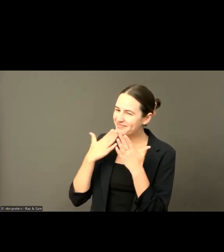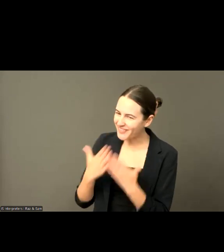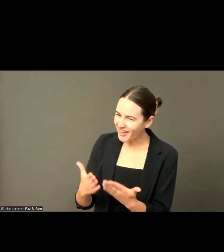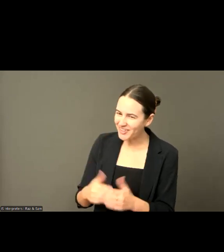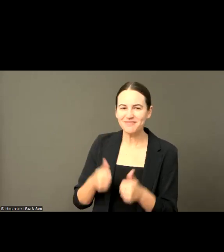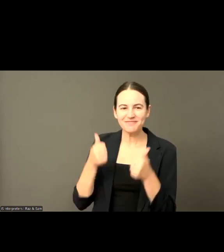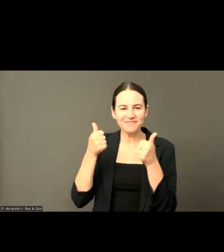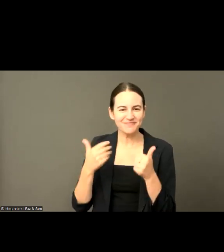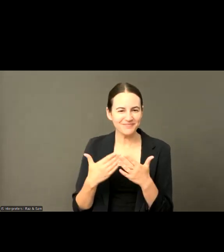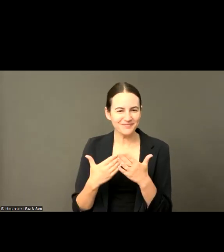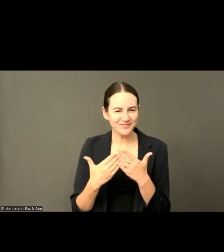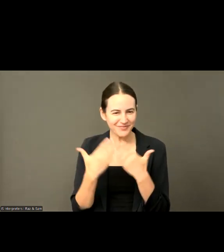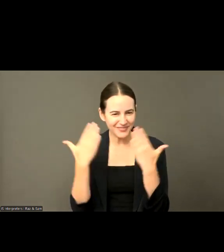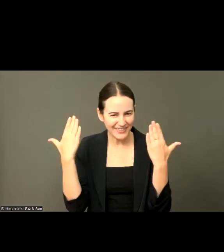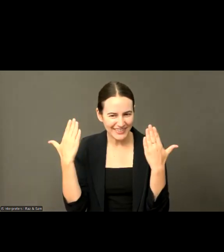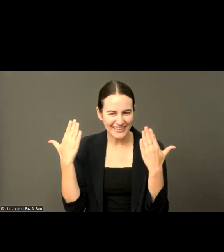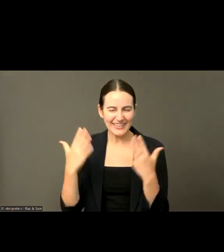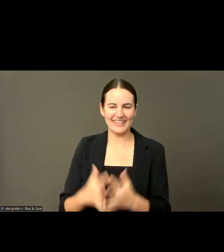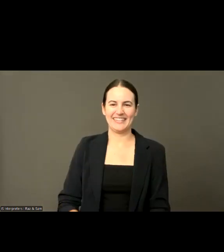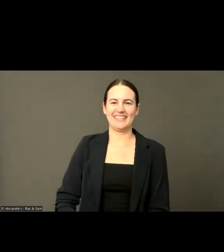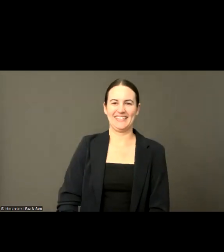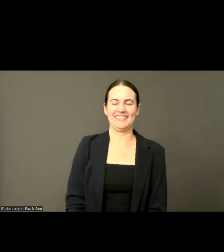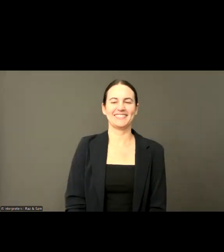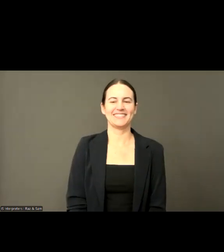Muito obrigada, bom dia a todos.